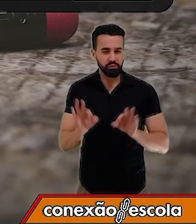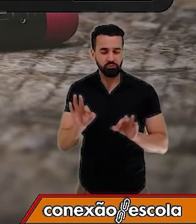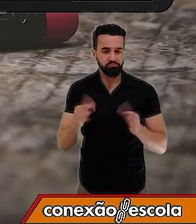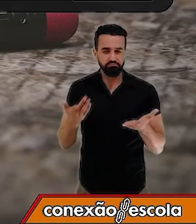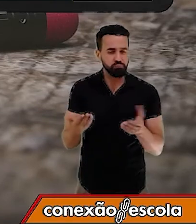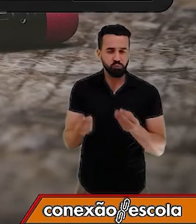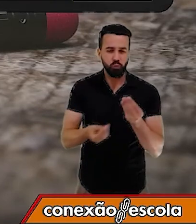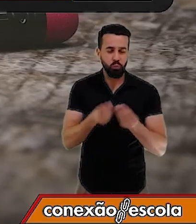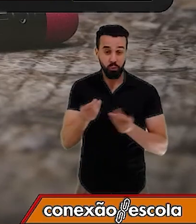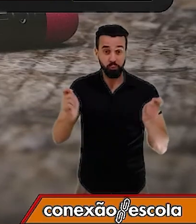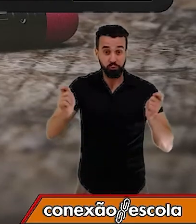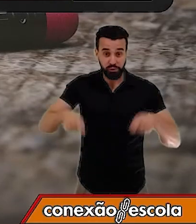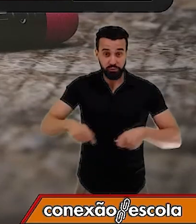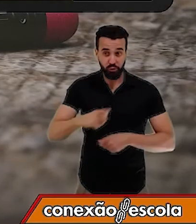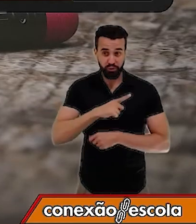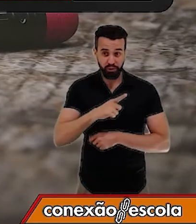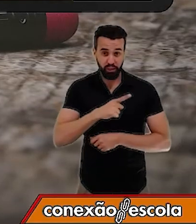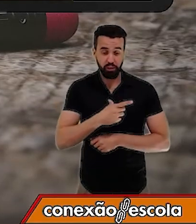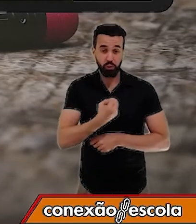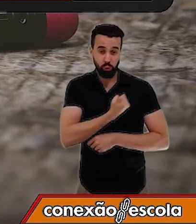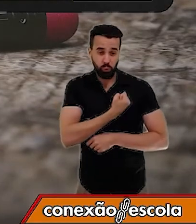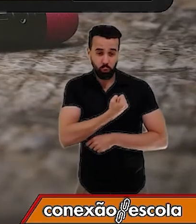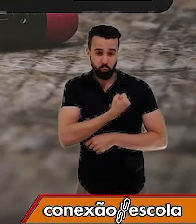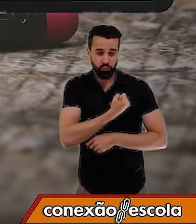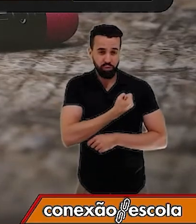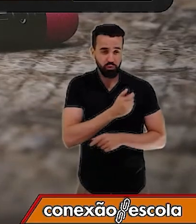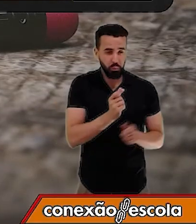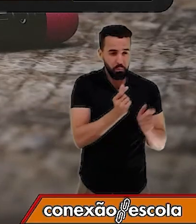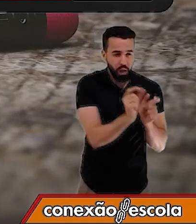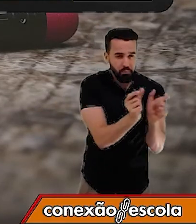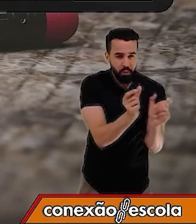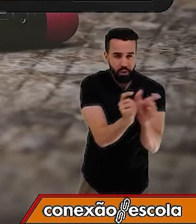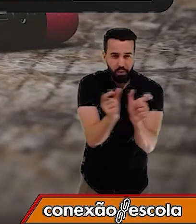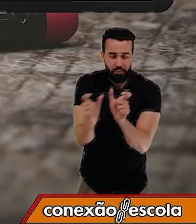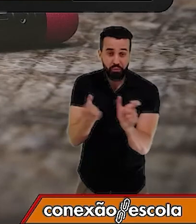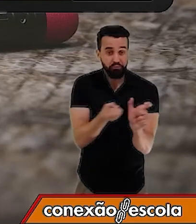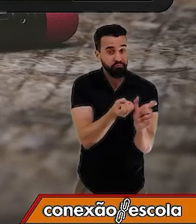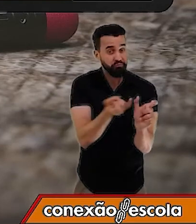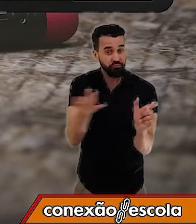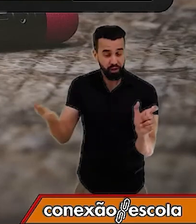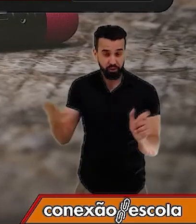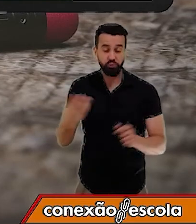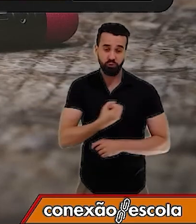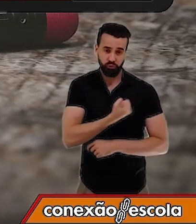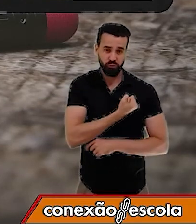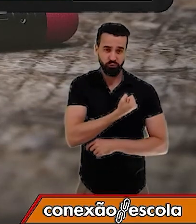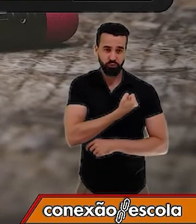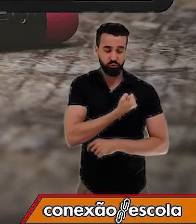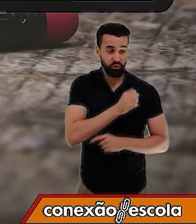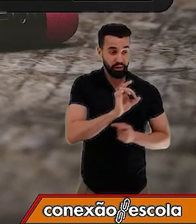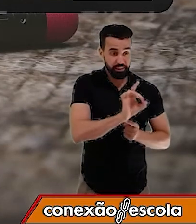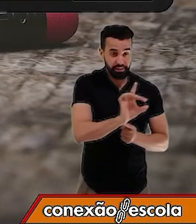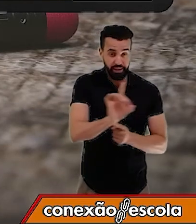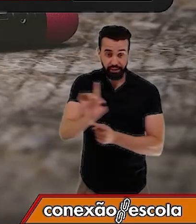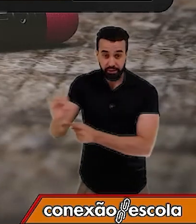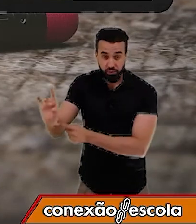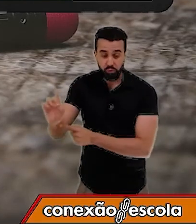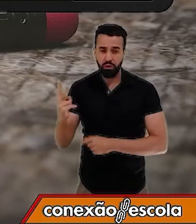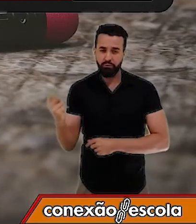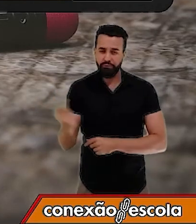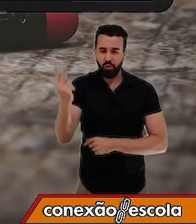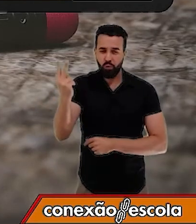algarismos permite formar muitos números. Vimos também que cada algarismo tem um